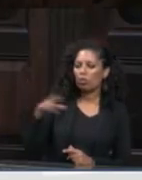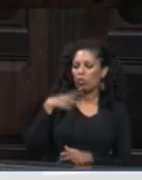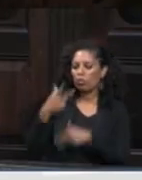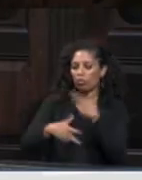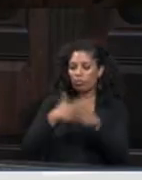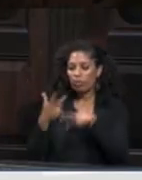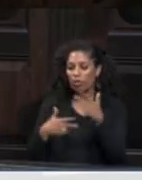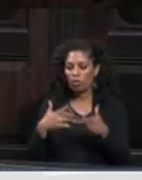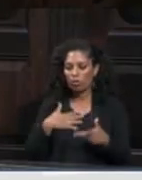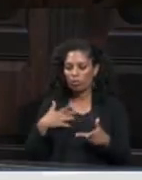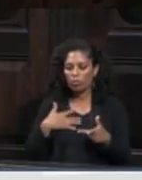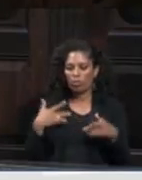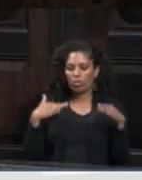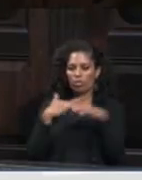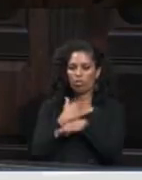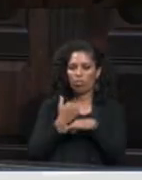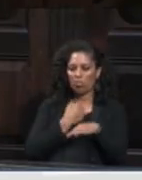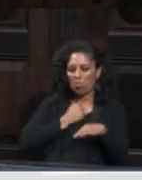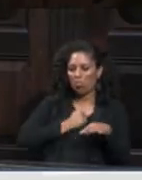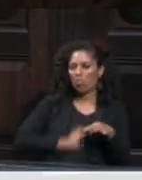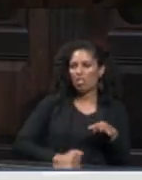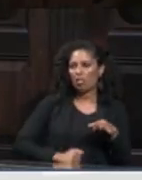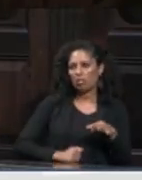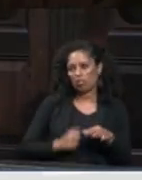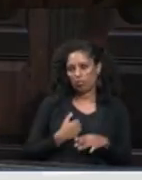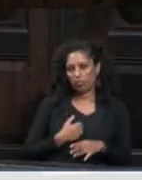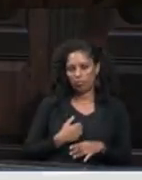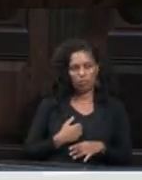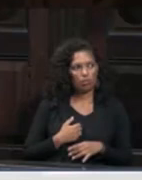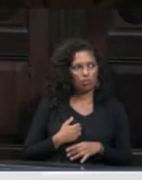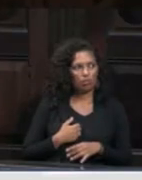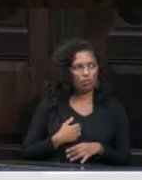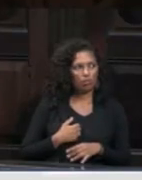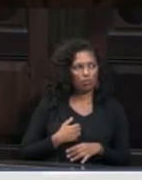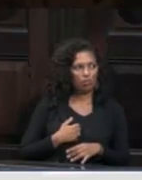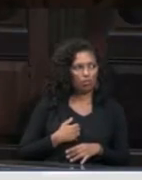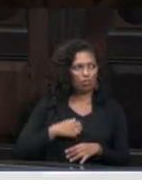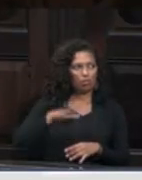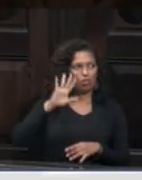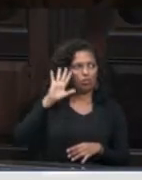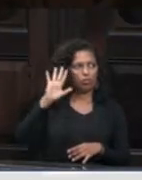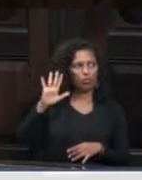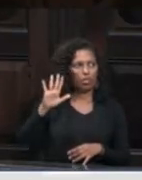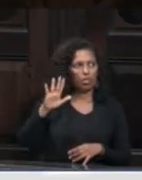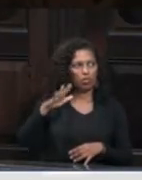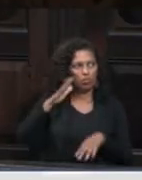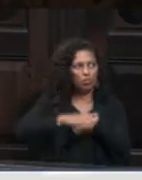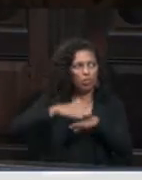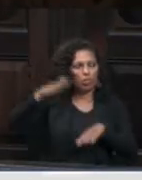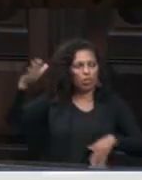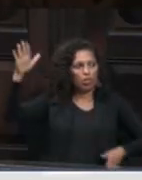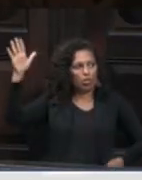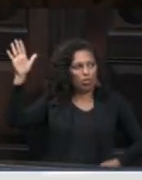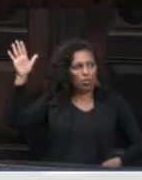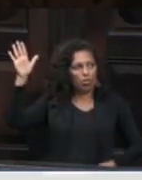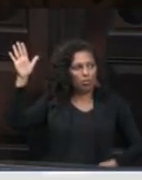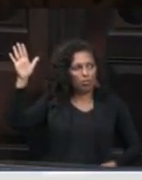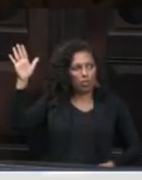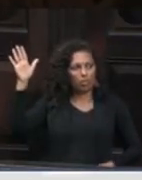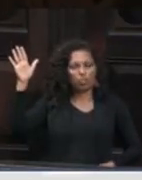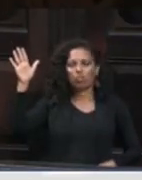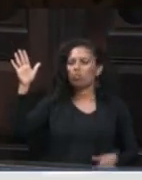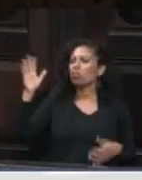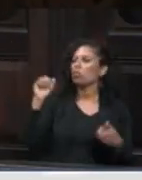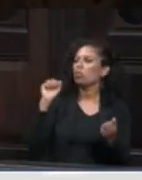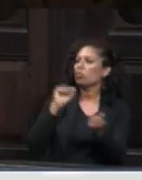tratam Maricá e como foi tratada numa conversa com o maior bandido da história do nosso país, Luiz Inácio